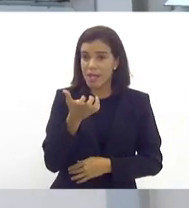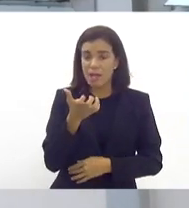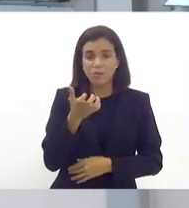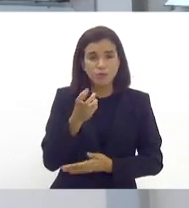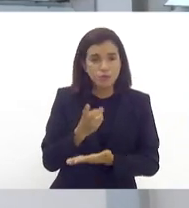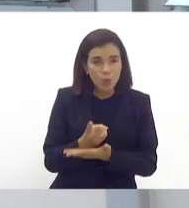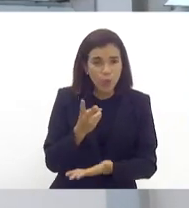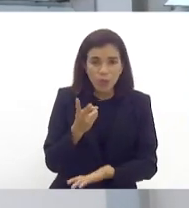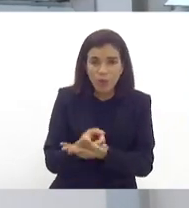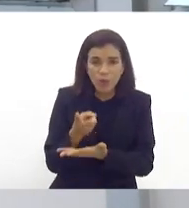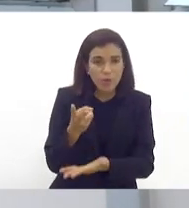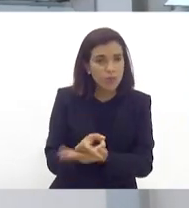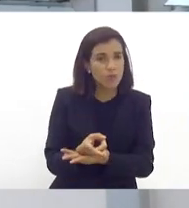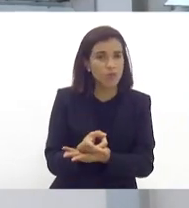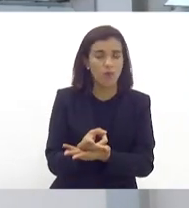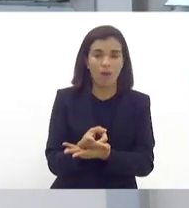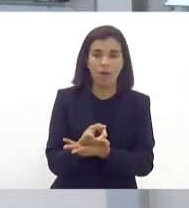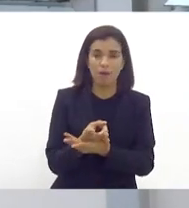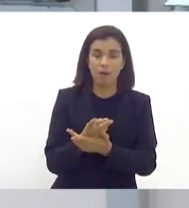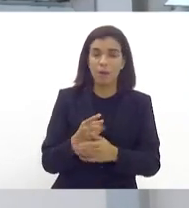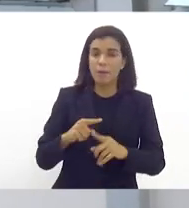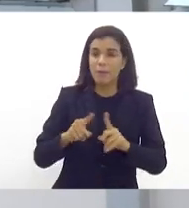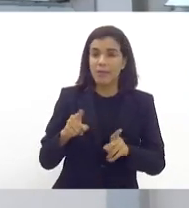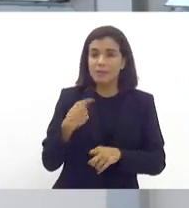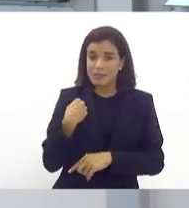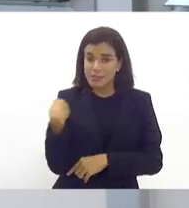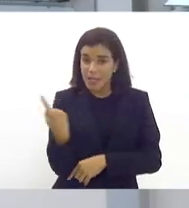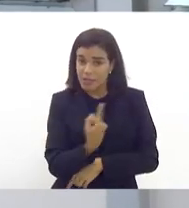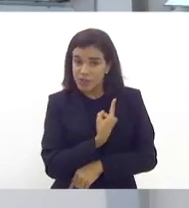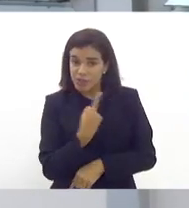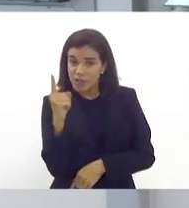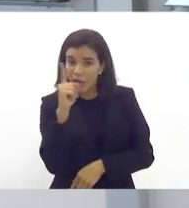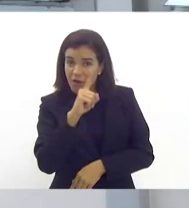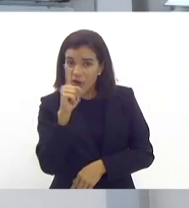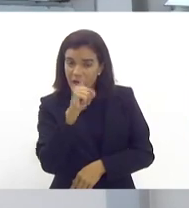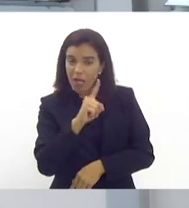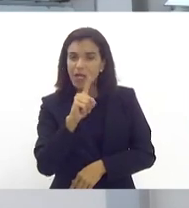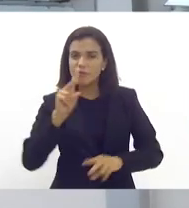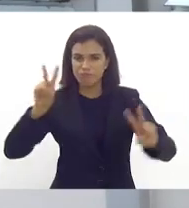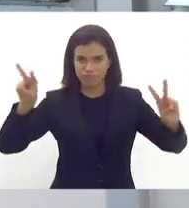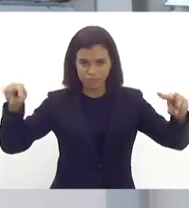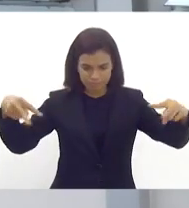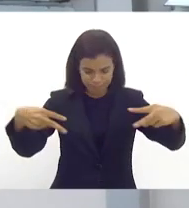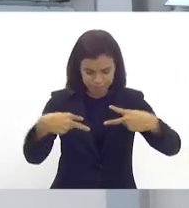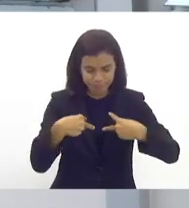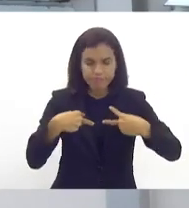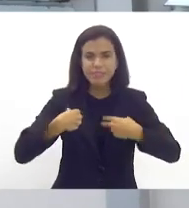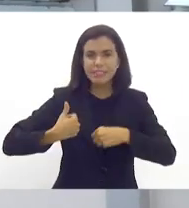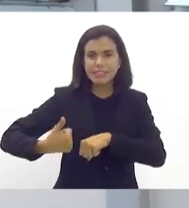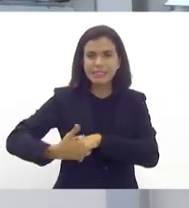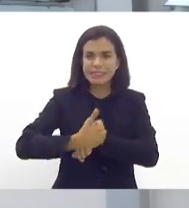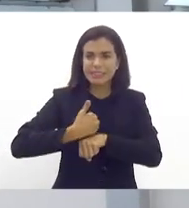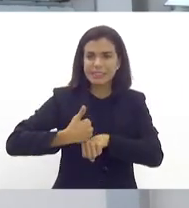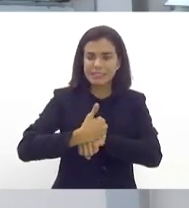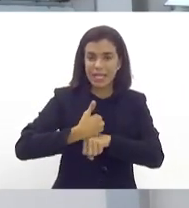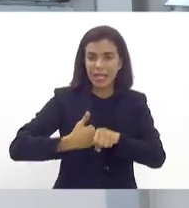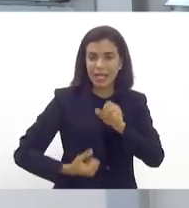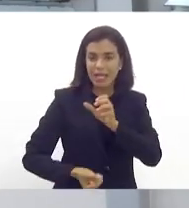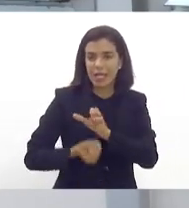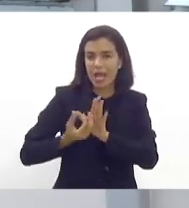setor vivo Então se estamos falhando vamos olhar vamos aprimorar nossa nossa